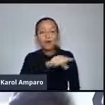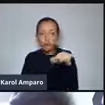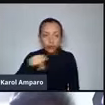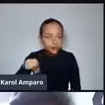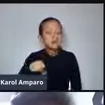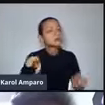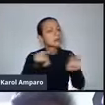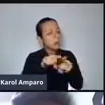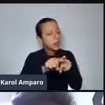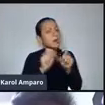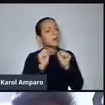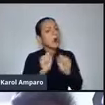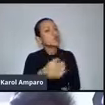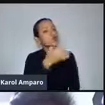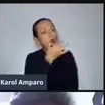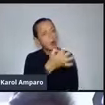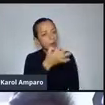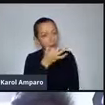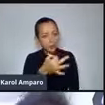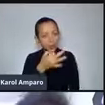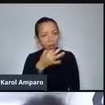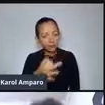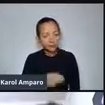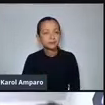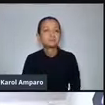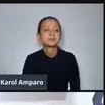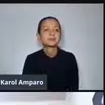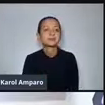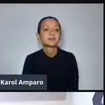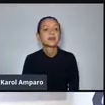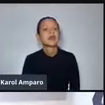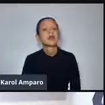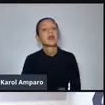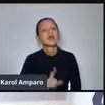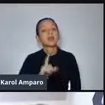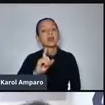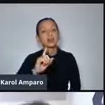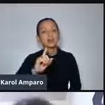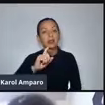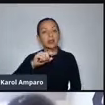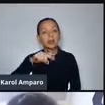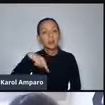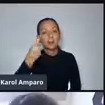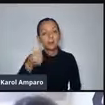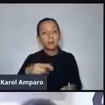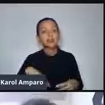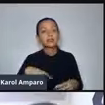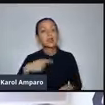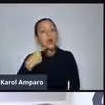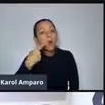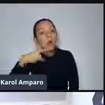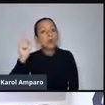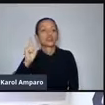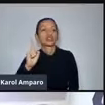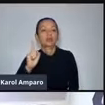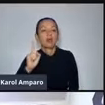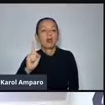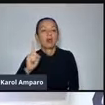vivo nessa live das 14 horas. E aí, finalizando, a última live